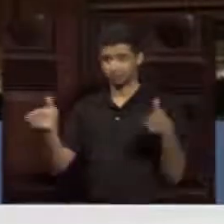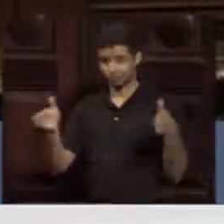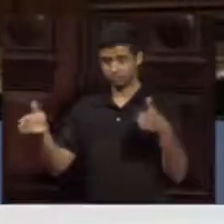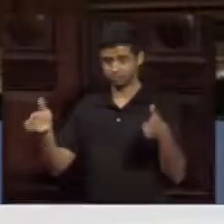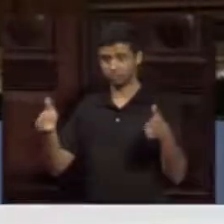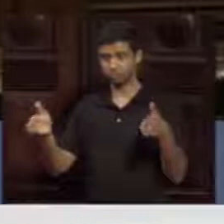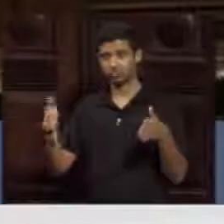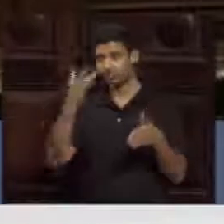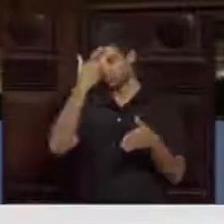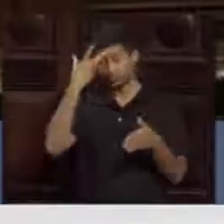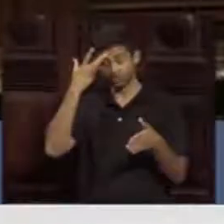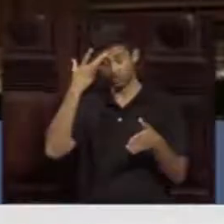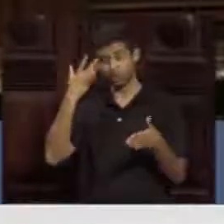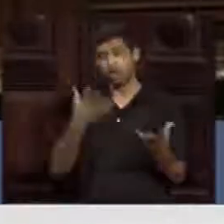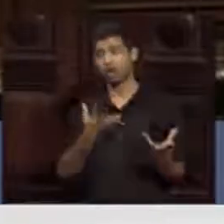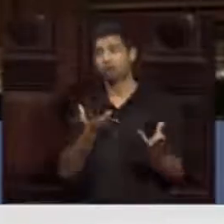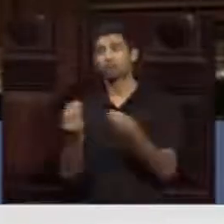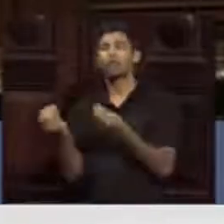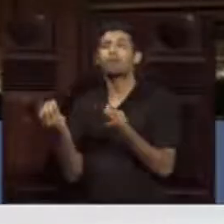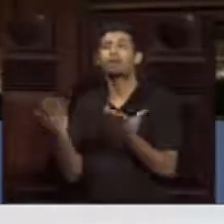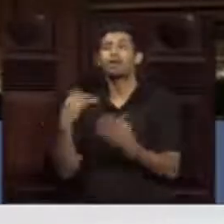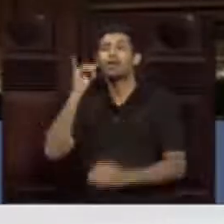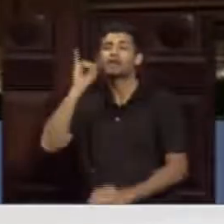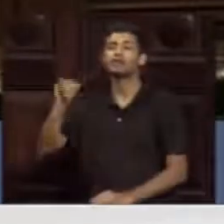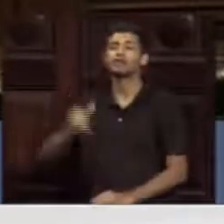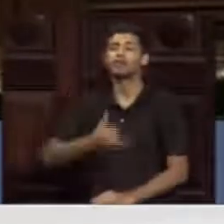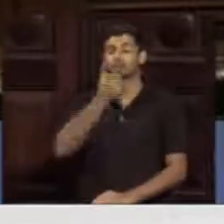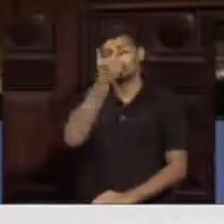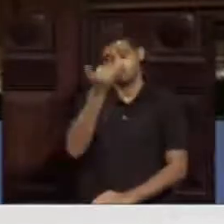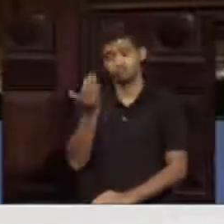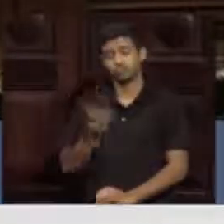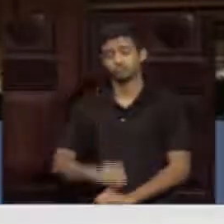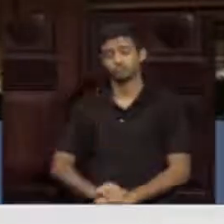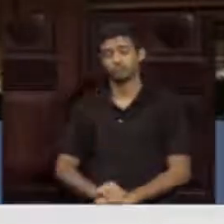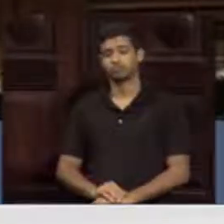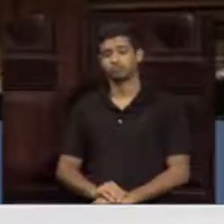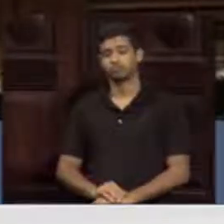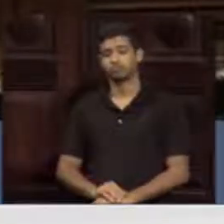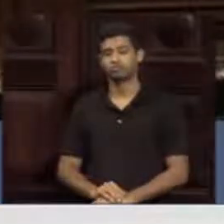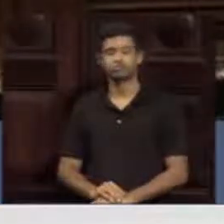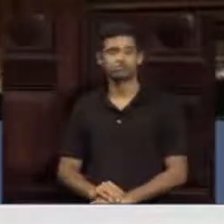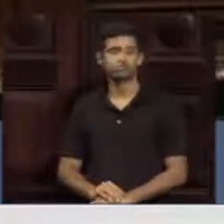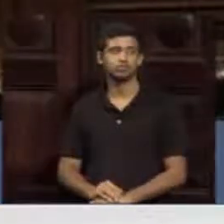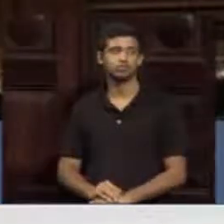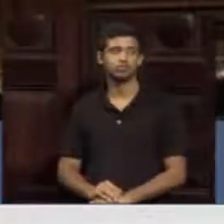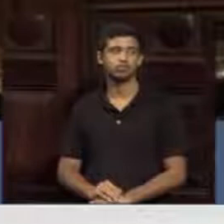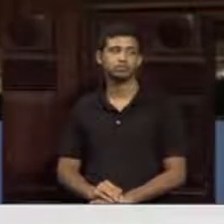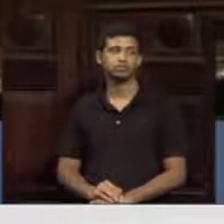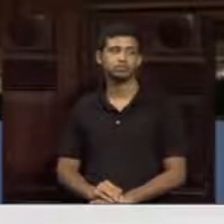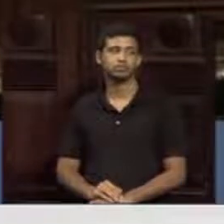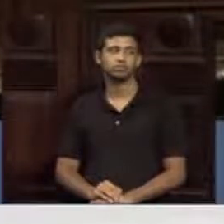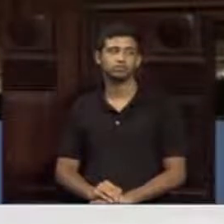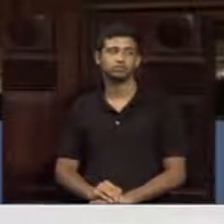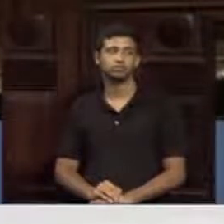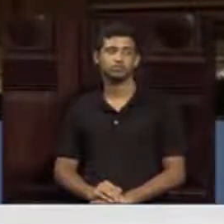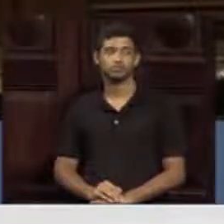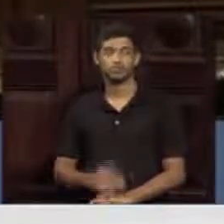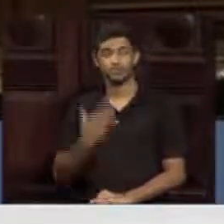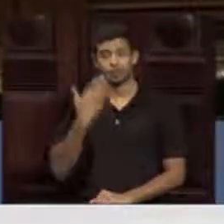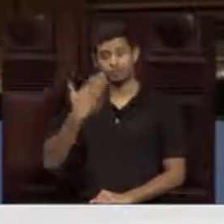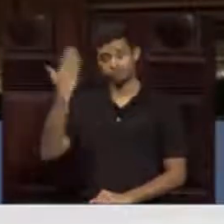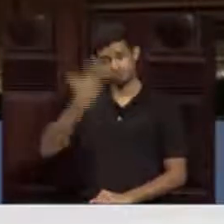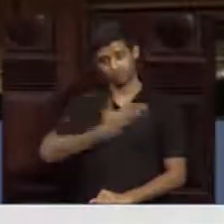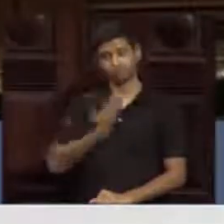não tenha acidente, ter que ser operado por sinal, o que